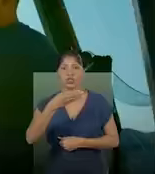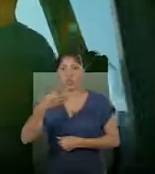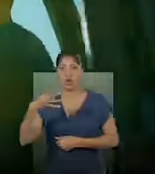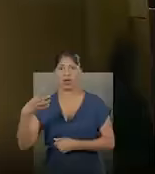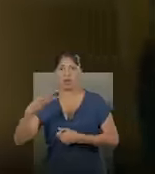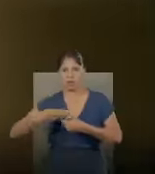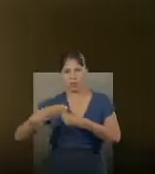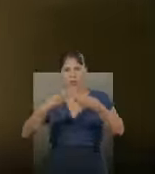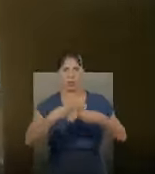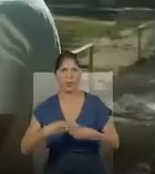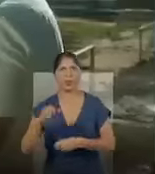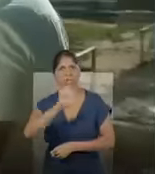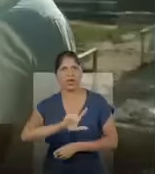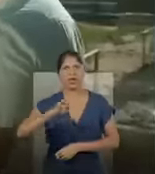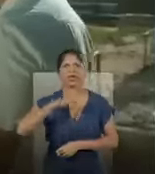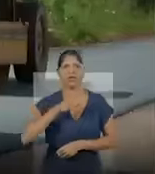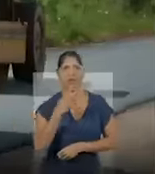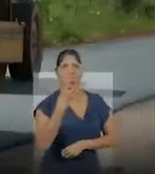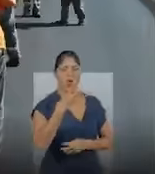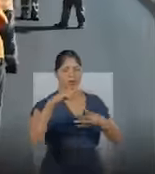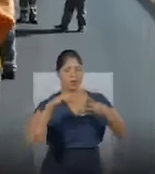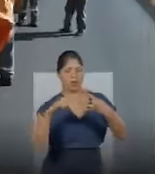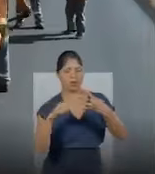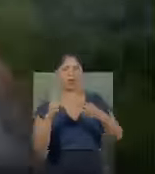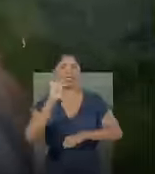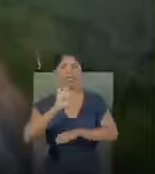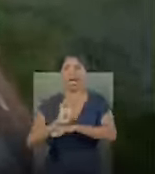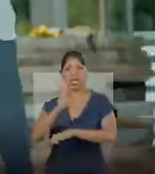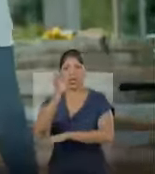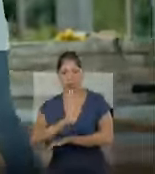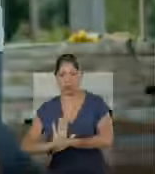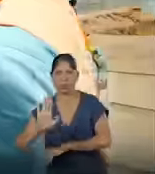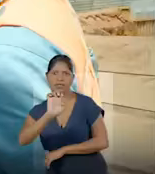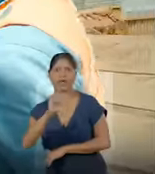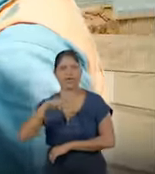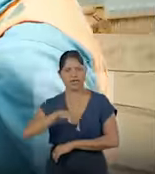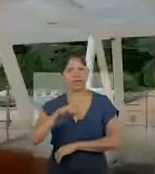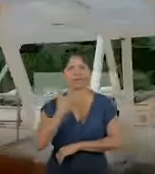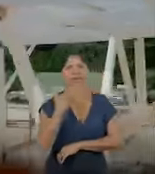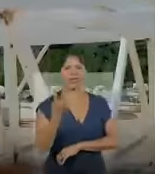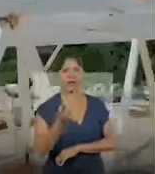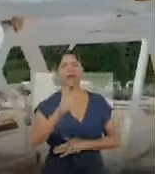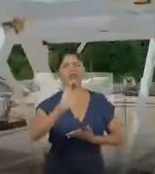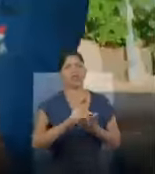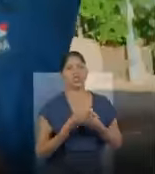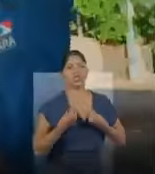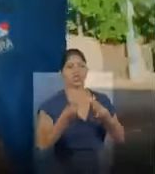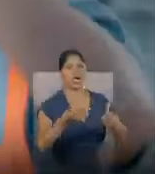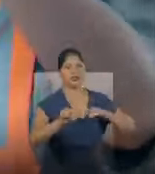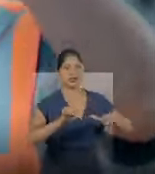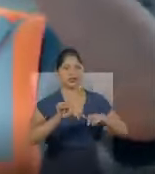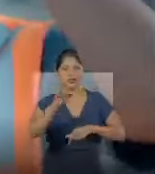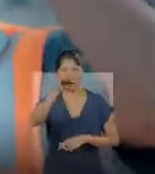municípios. Somos o quarto estado do Brasil em volume de investimentos e o líder na geração de empregos